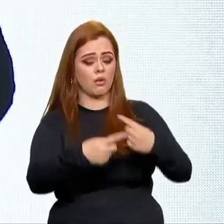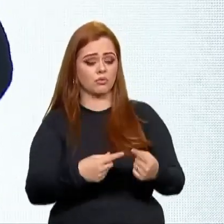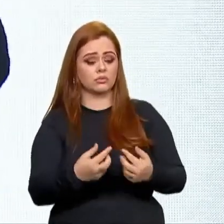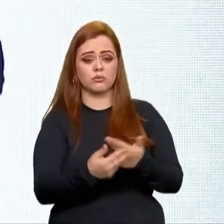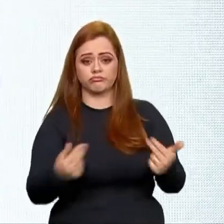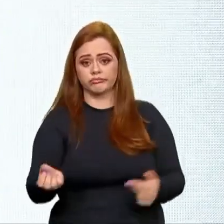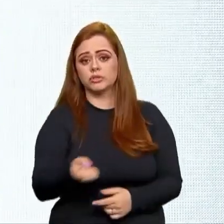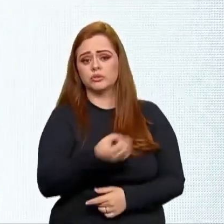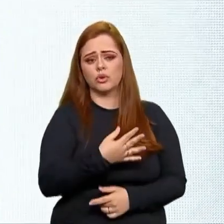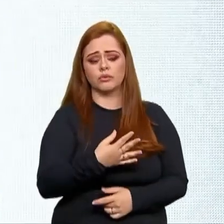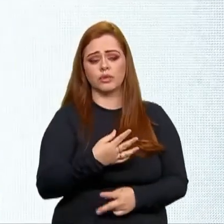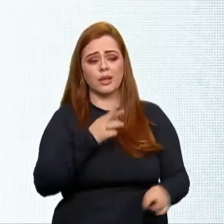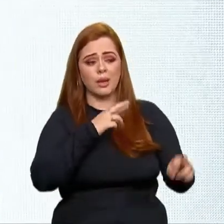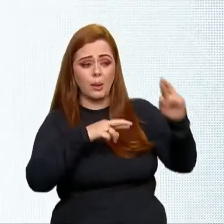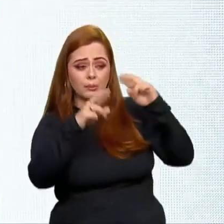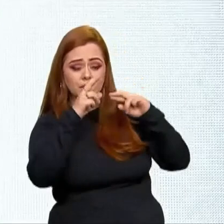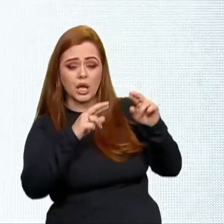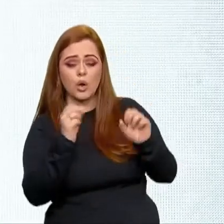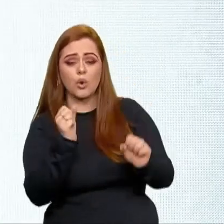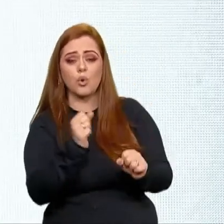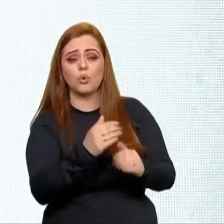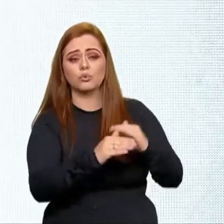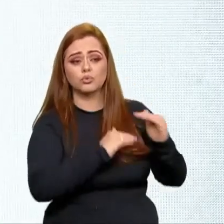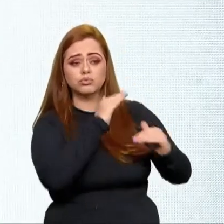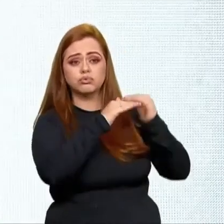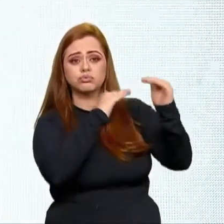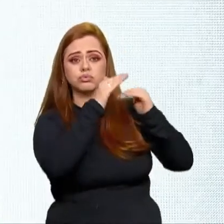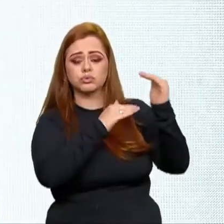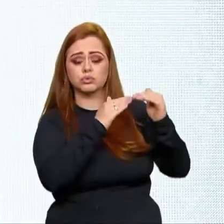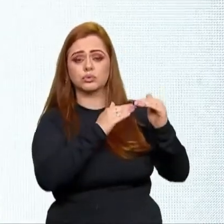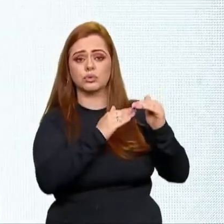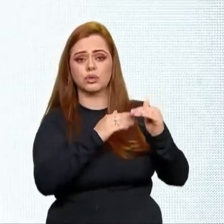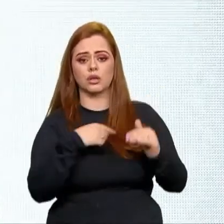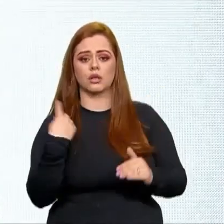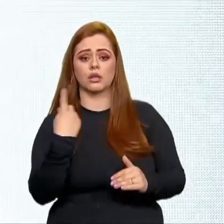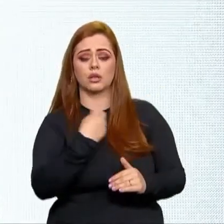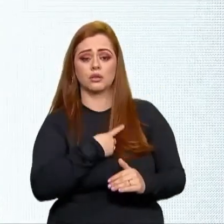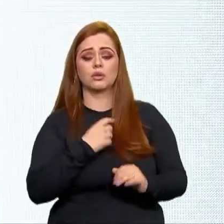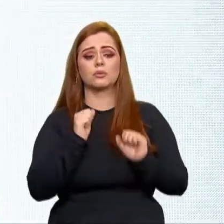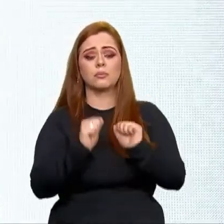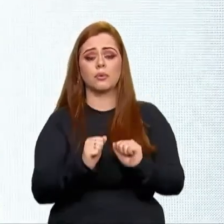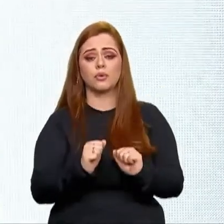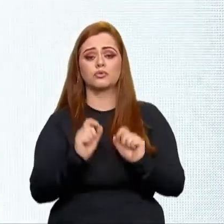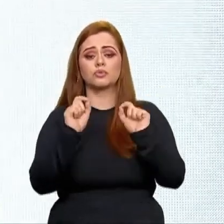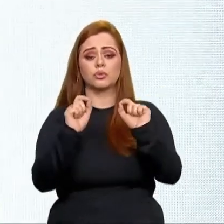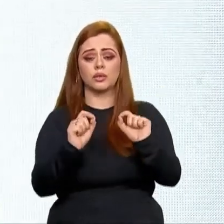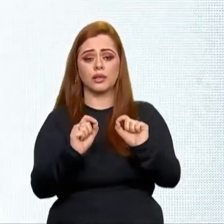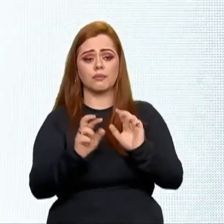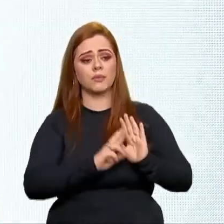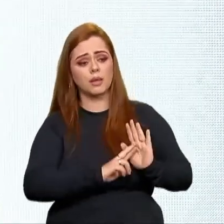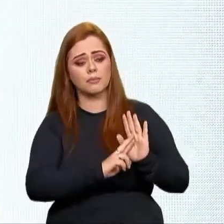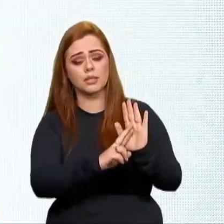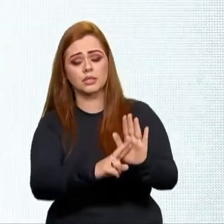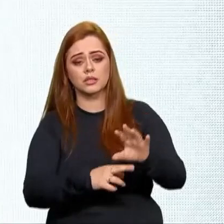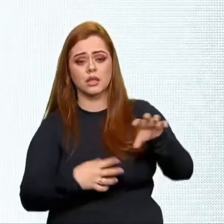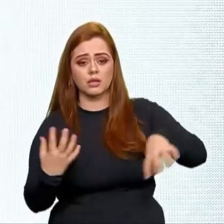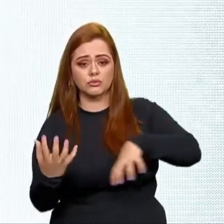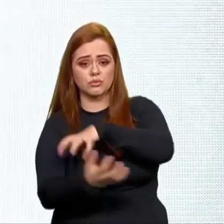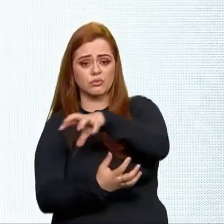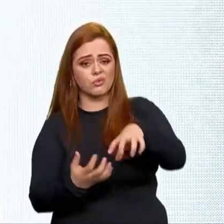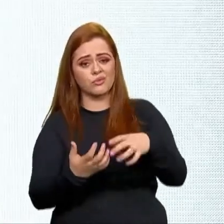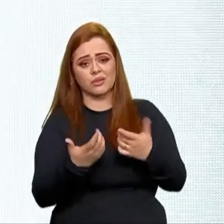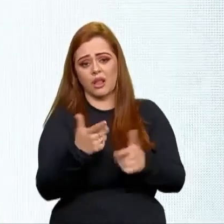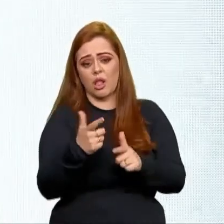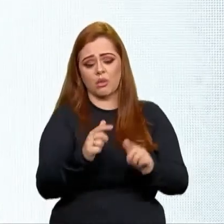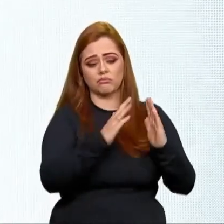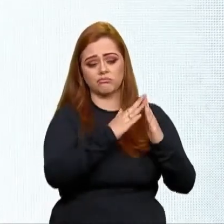observatório que estamos tentando construir para que todos vocês possam ali, como foi dito aqui, aqui por um representante do Movimento Sem Tetos,